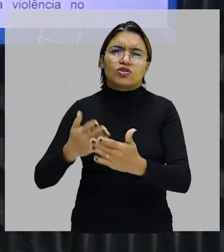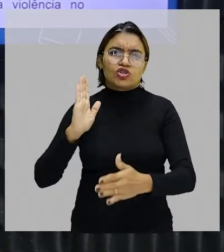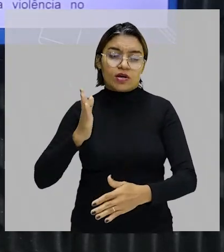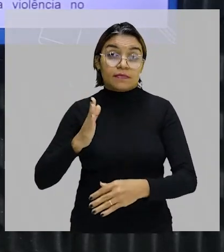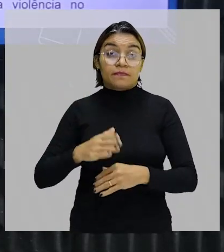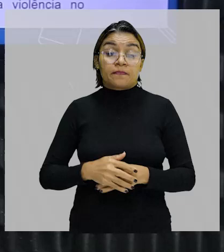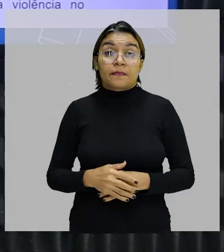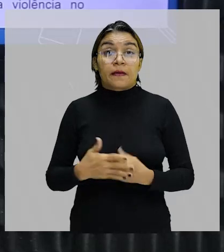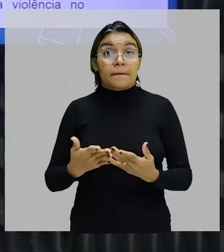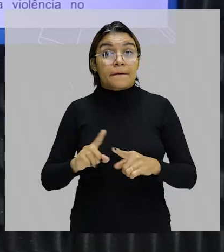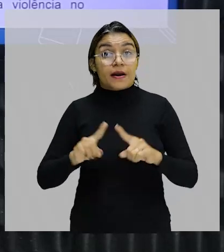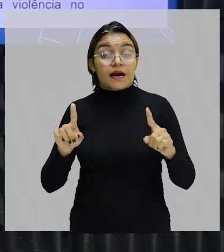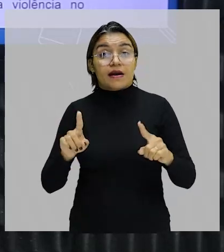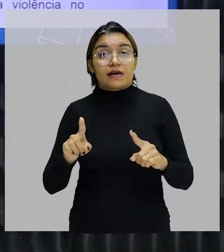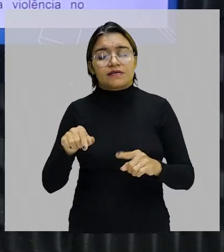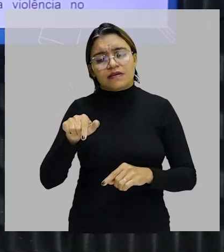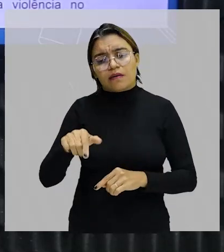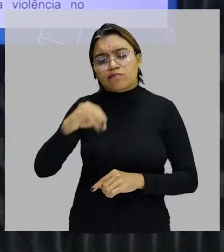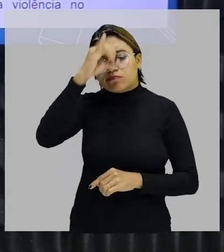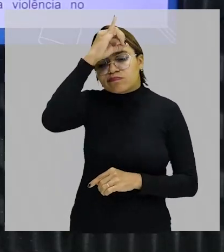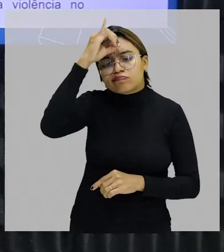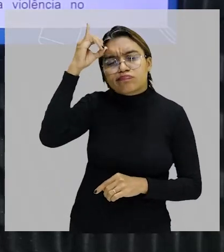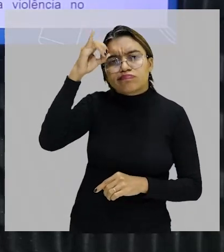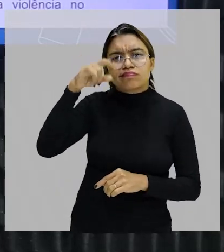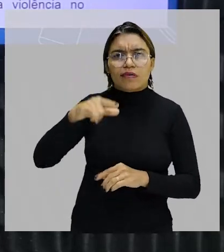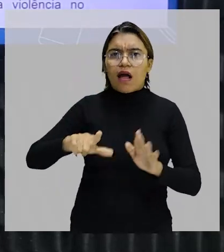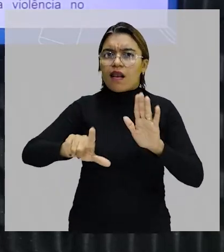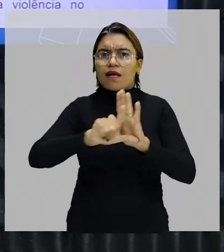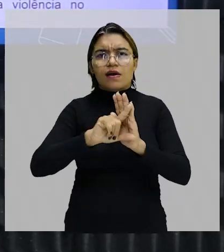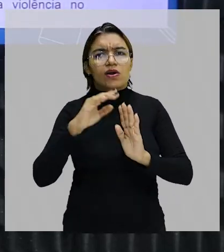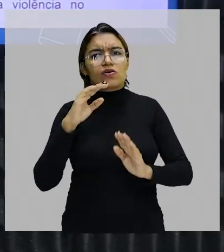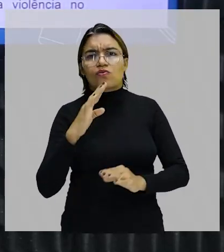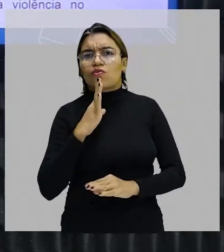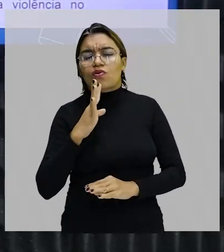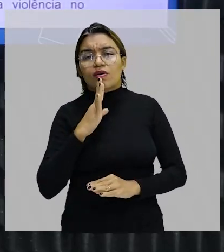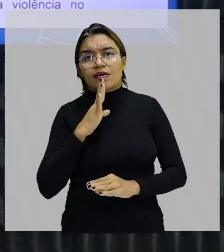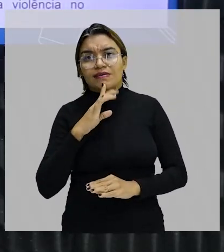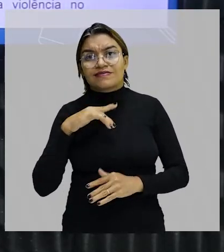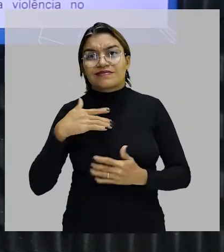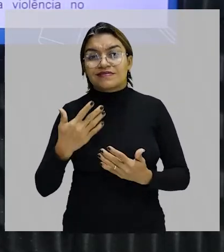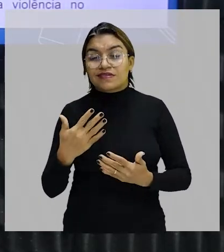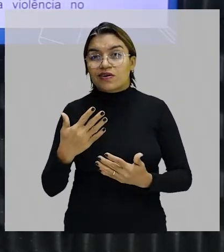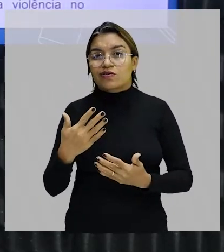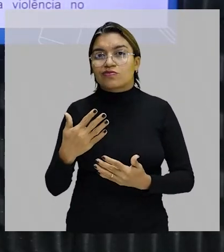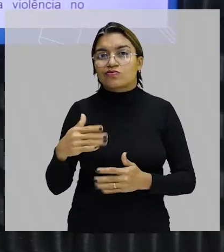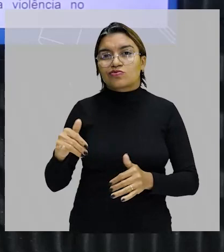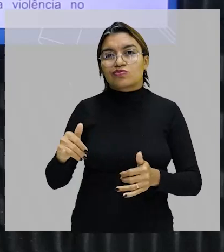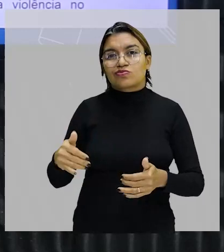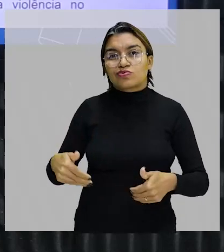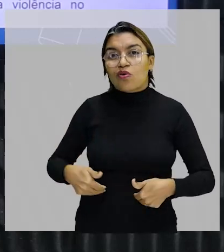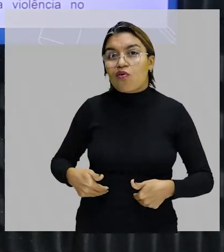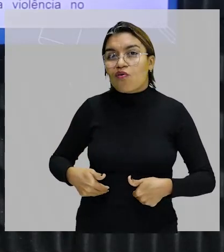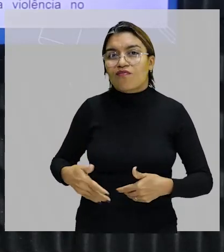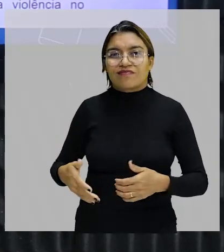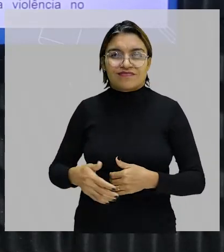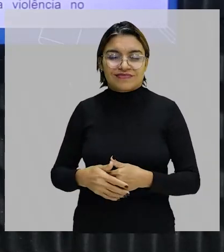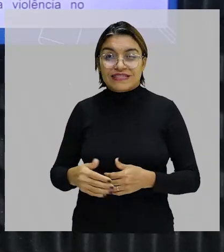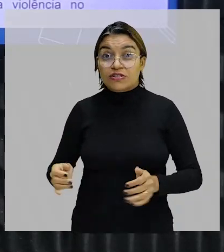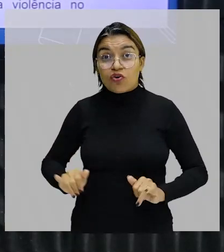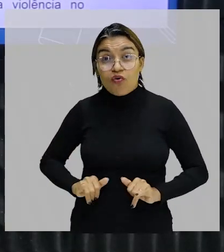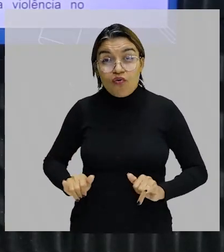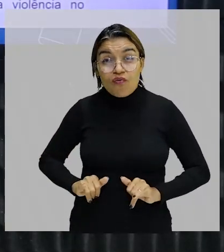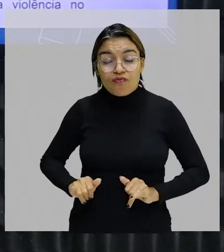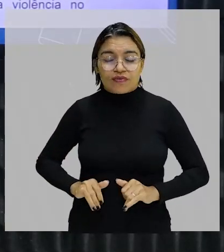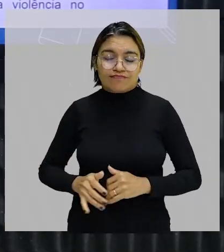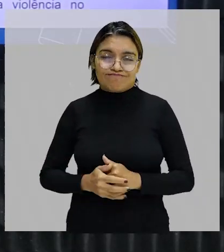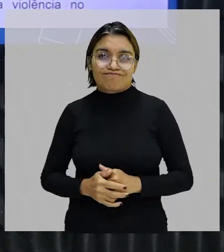vezes também são mais inocentes nos aspectos da lei e são muitas vezes enganados e expulsos das suas propriedades. E essas propriedades